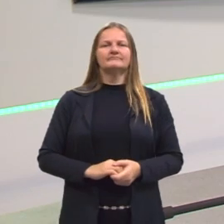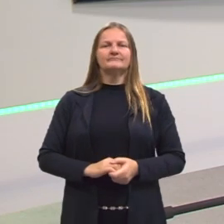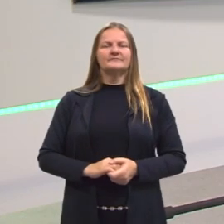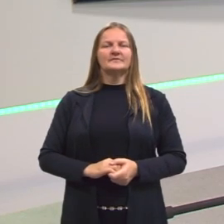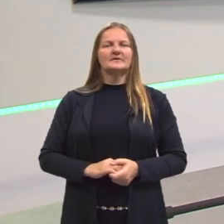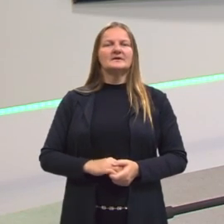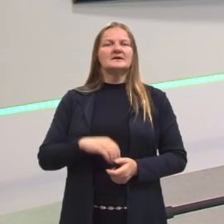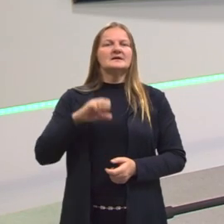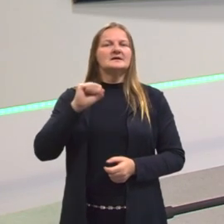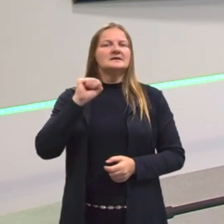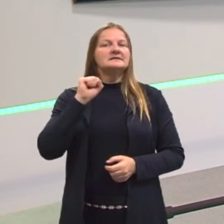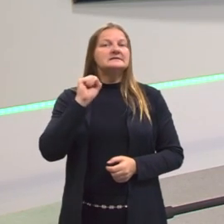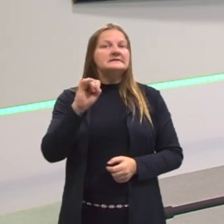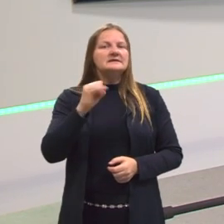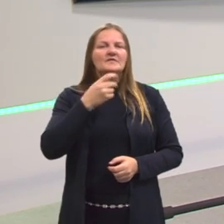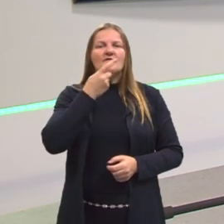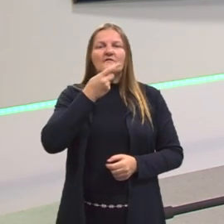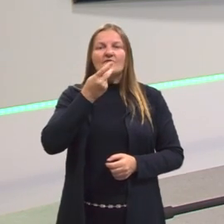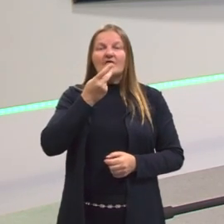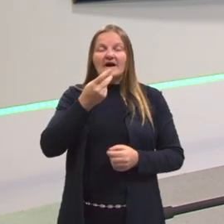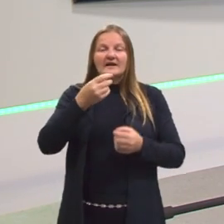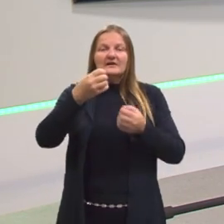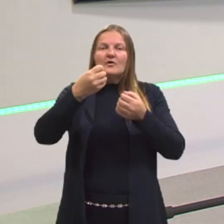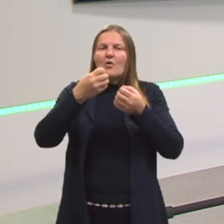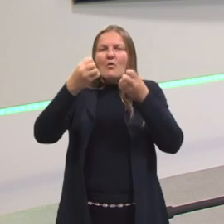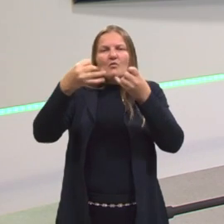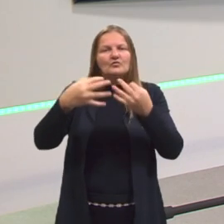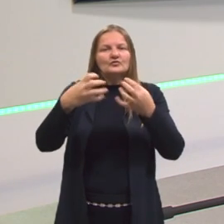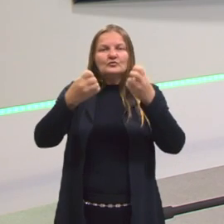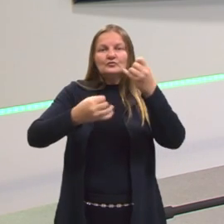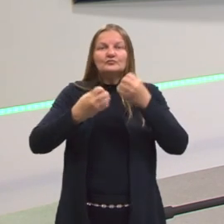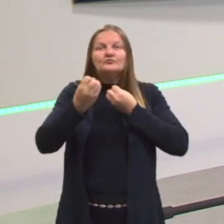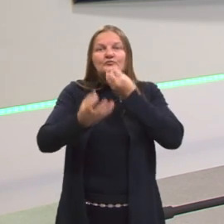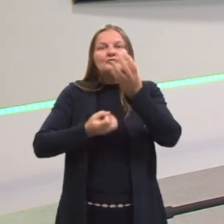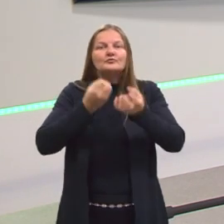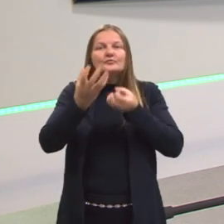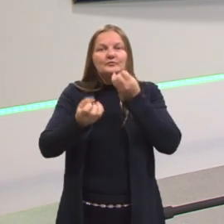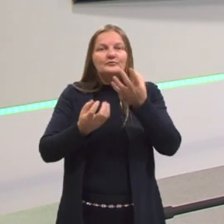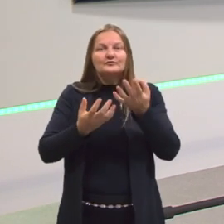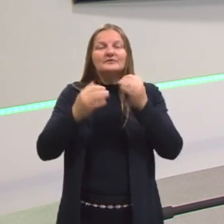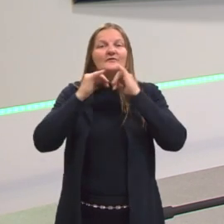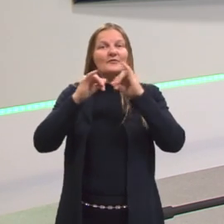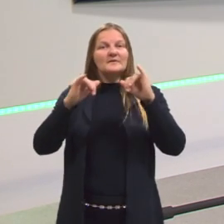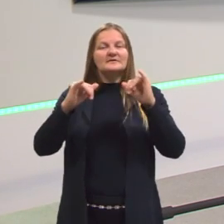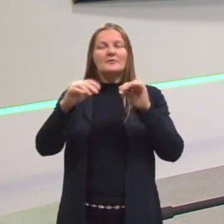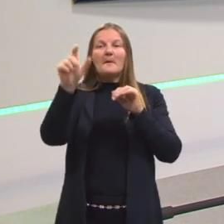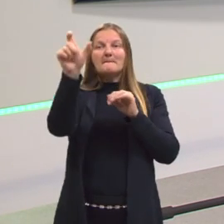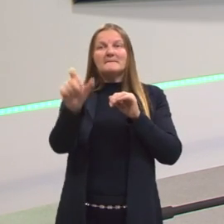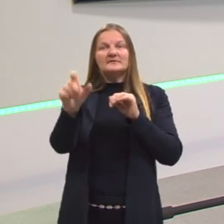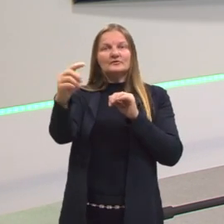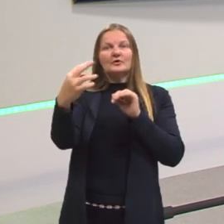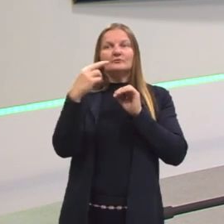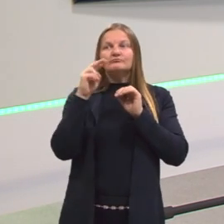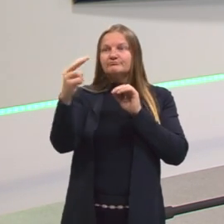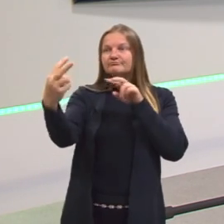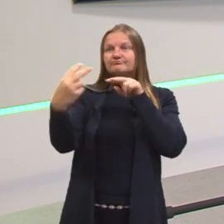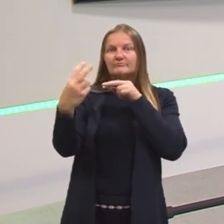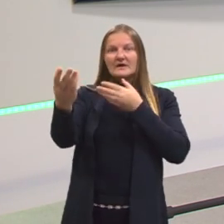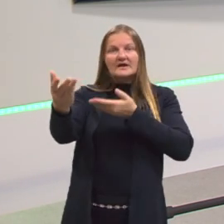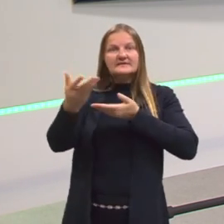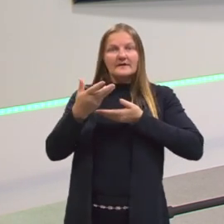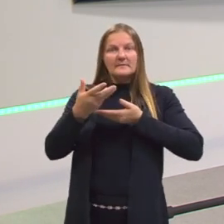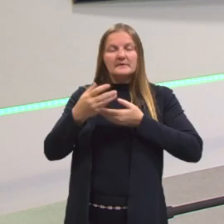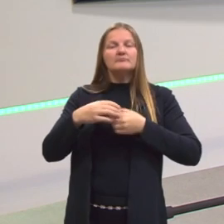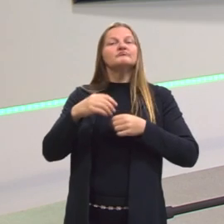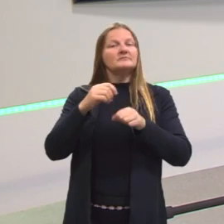se eu falo eu quero ser entendida para quem eu tô falando né porque eu estou falando se